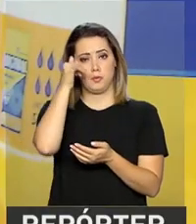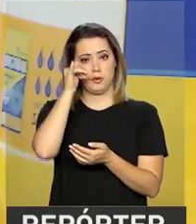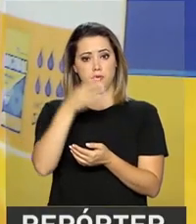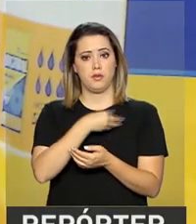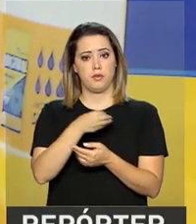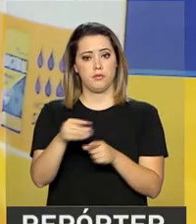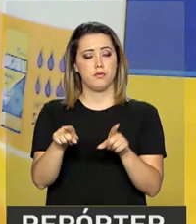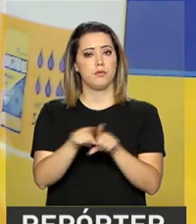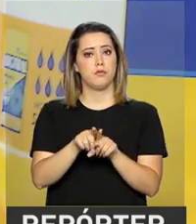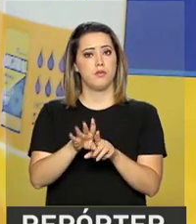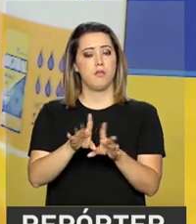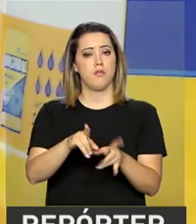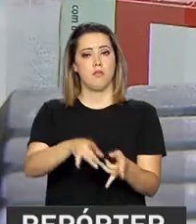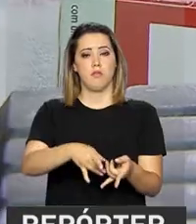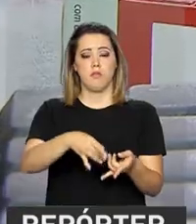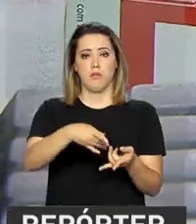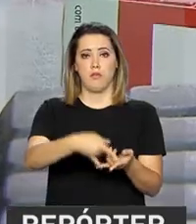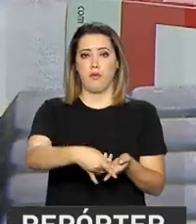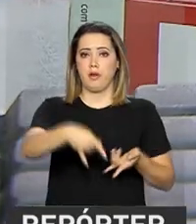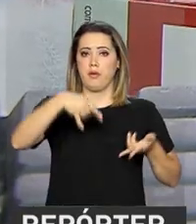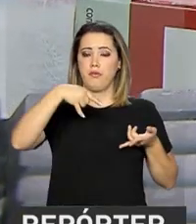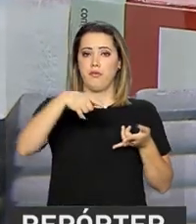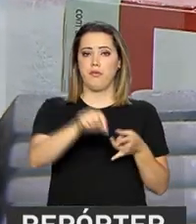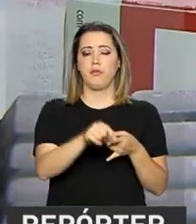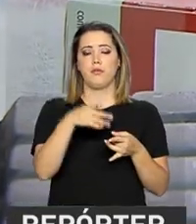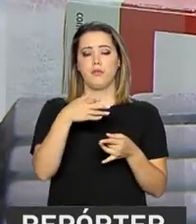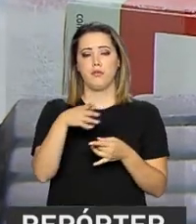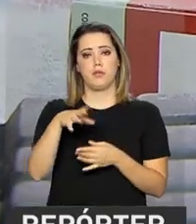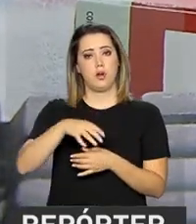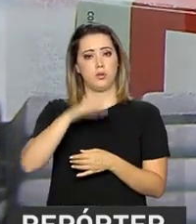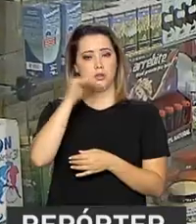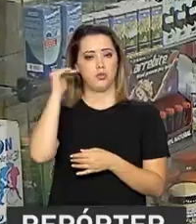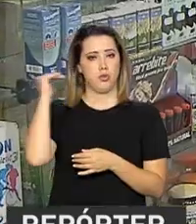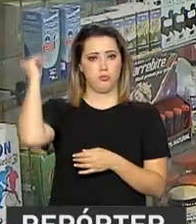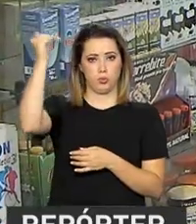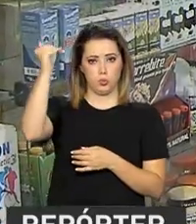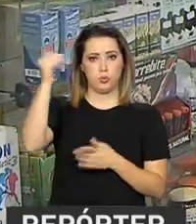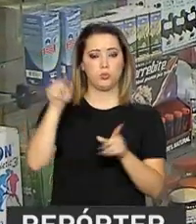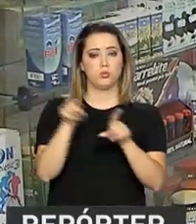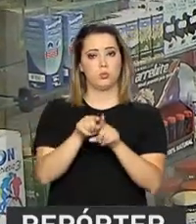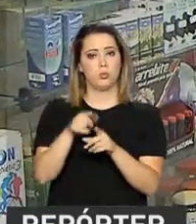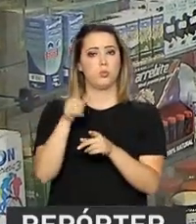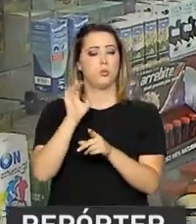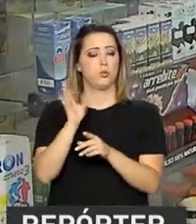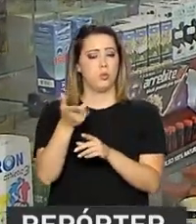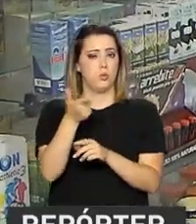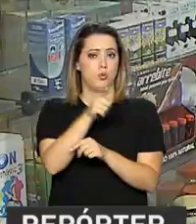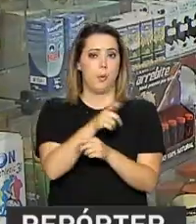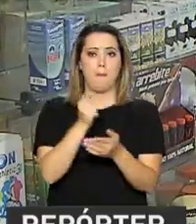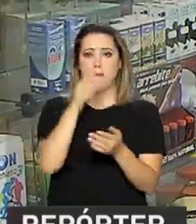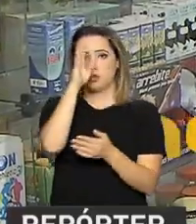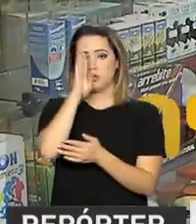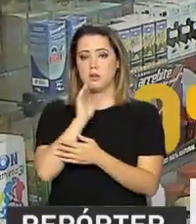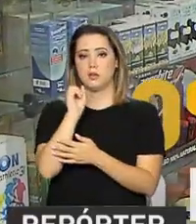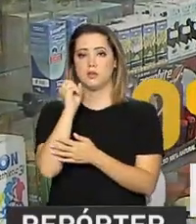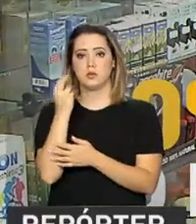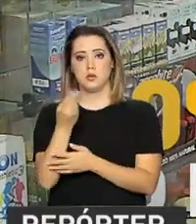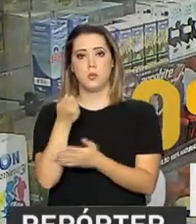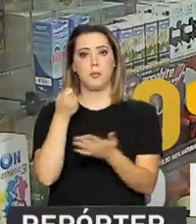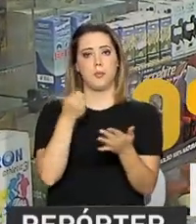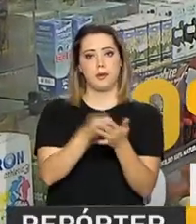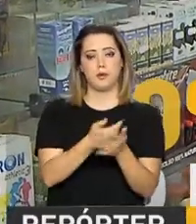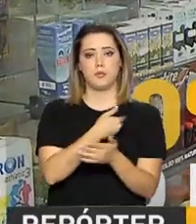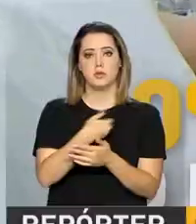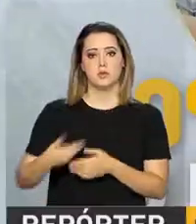geriátricas alguns distribuídos de forma gratuita outros com subsídios do governo que chegam a